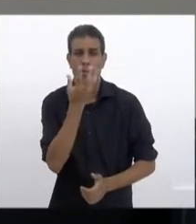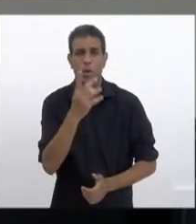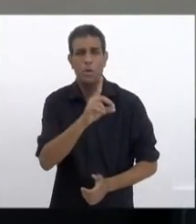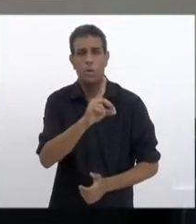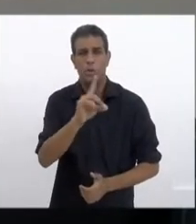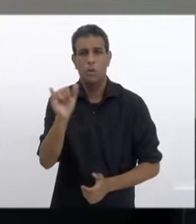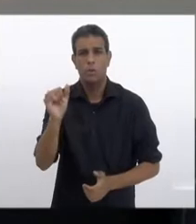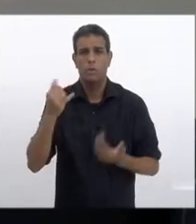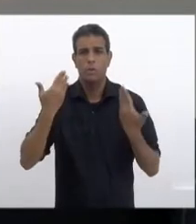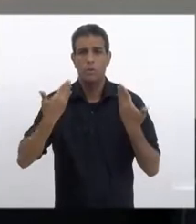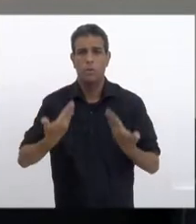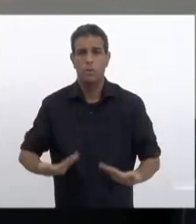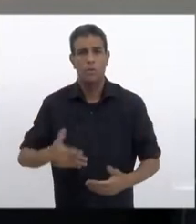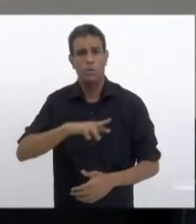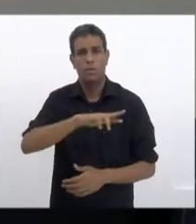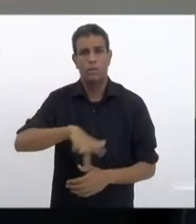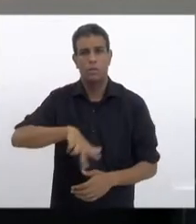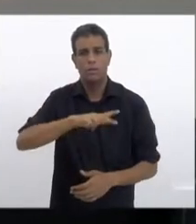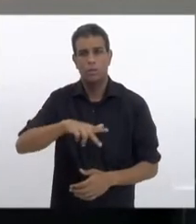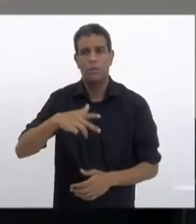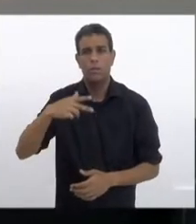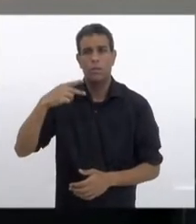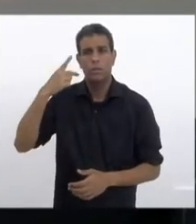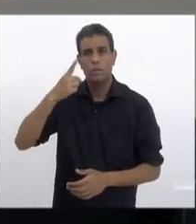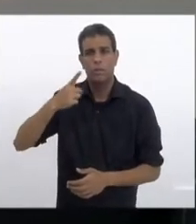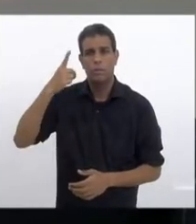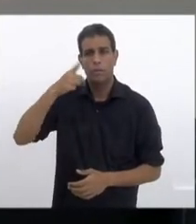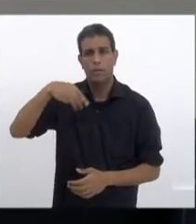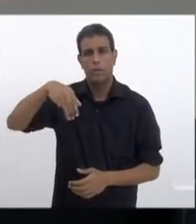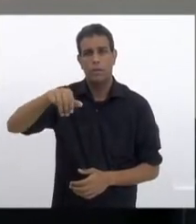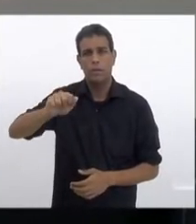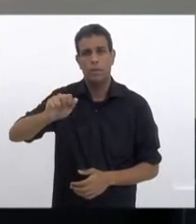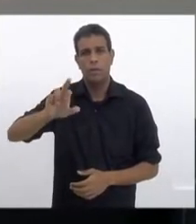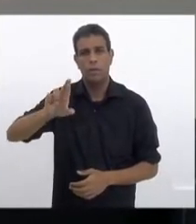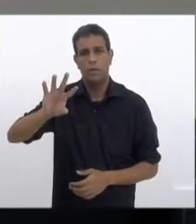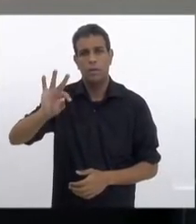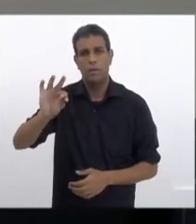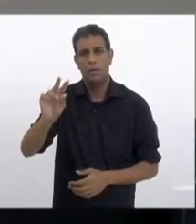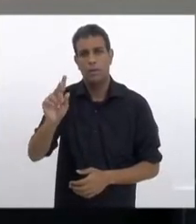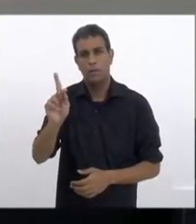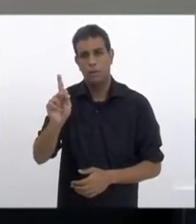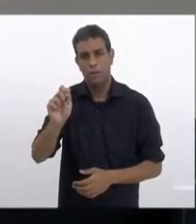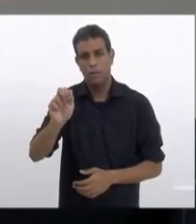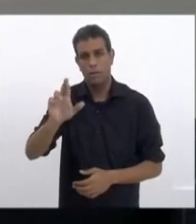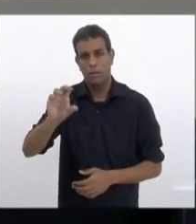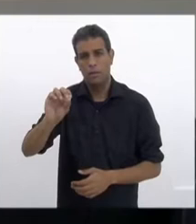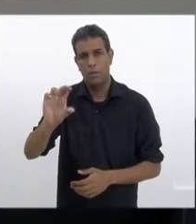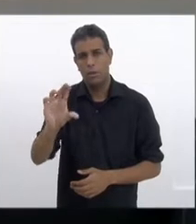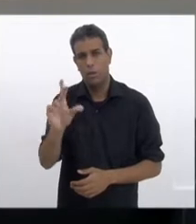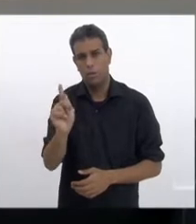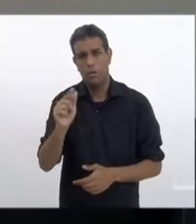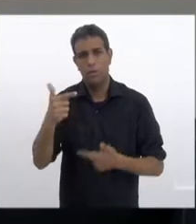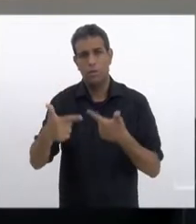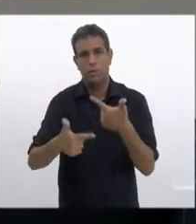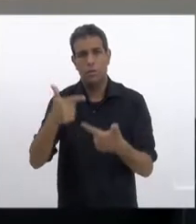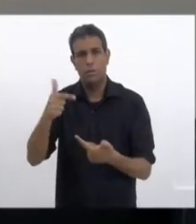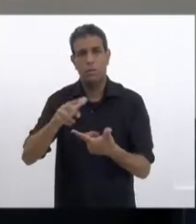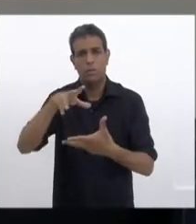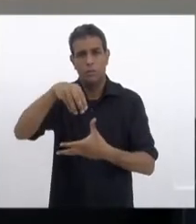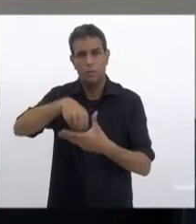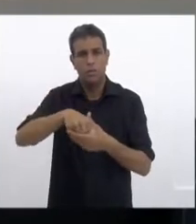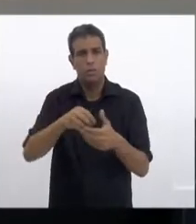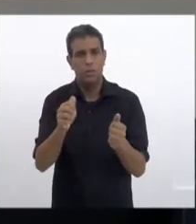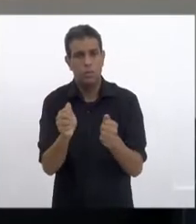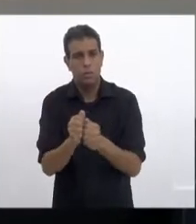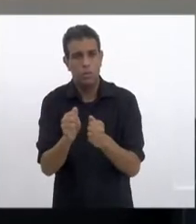dia. Eu não sou a deputada Marta Rocha, eu sou uma pessoa que também trabalha junto com os